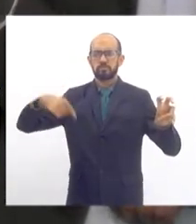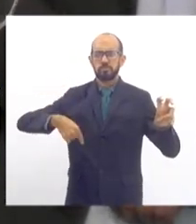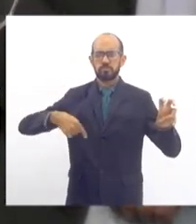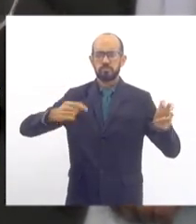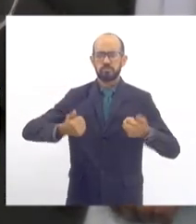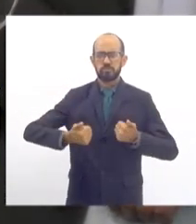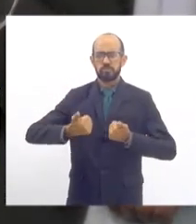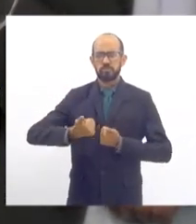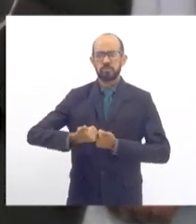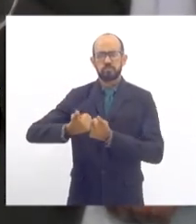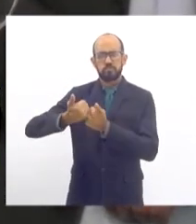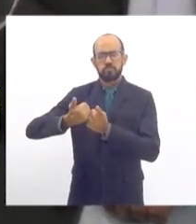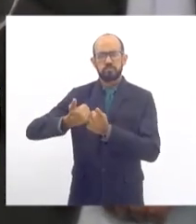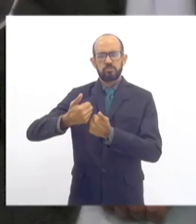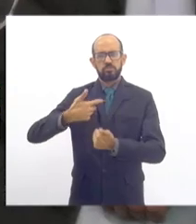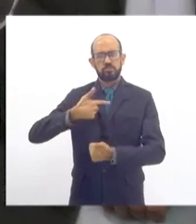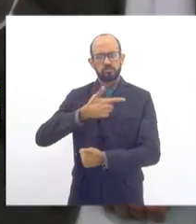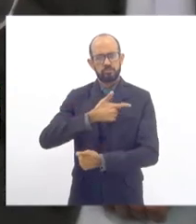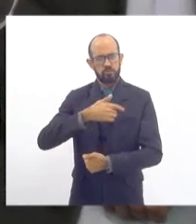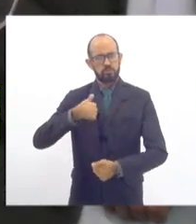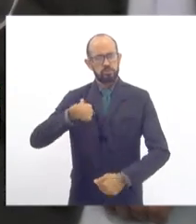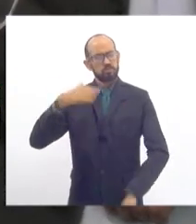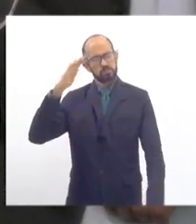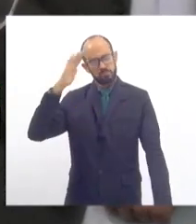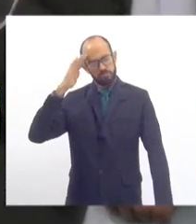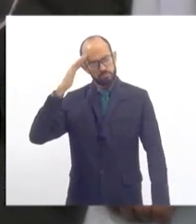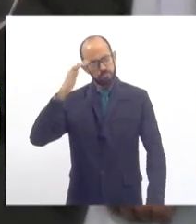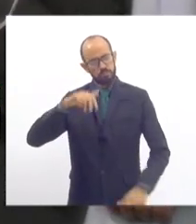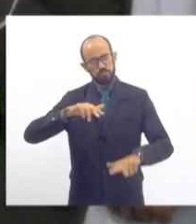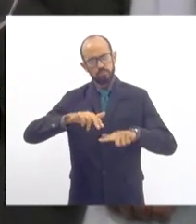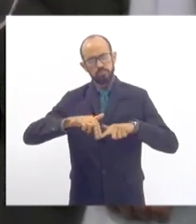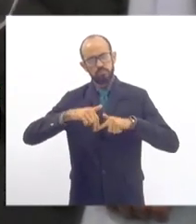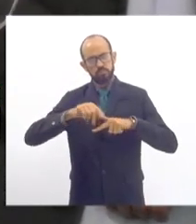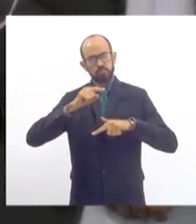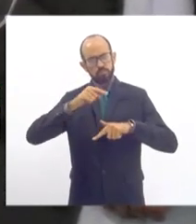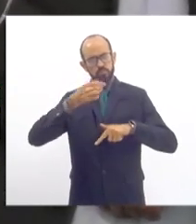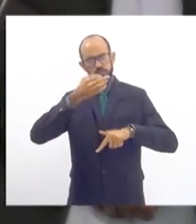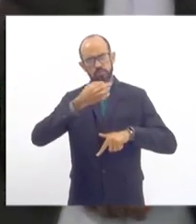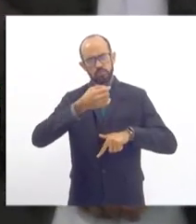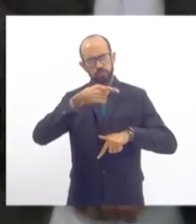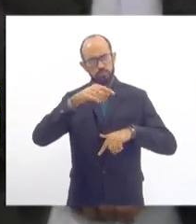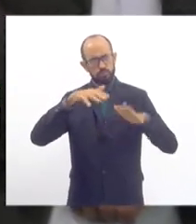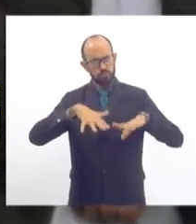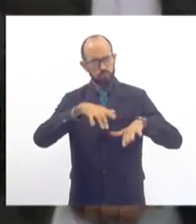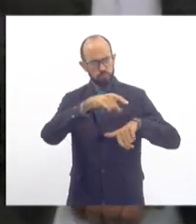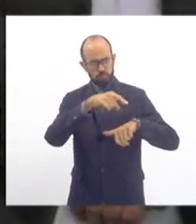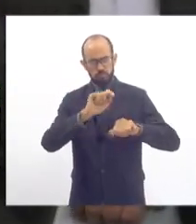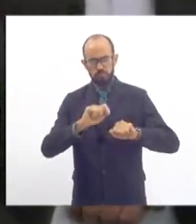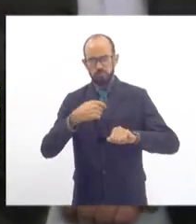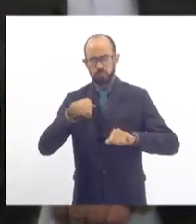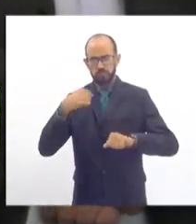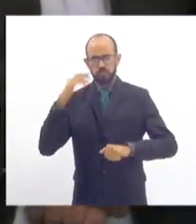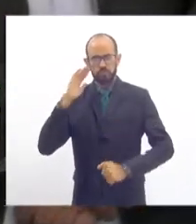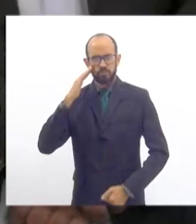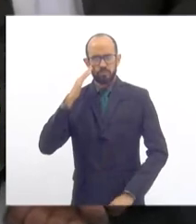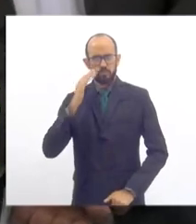auxílio saúde, eu entendo, por isso... O parecer é nesse sentido. Eu entendo a sua extensão aos